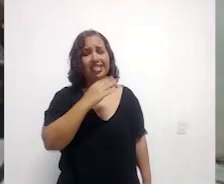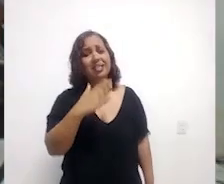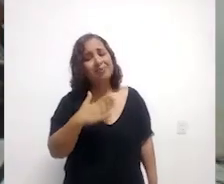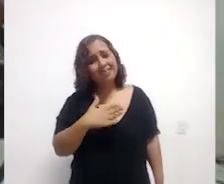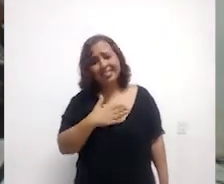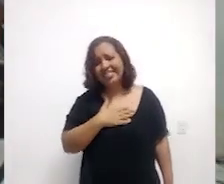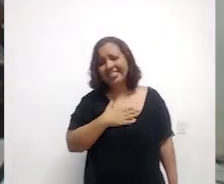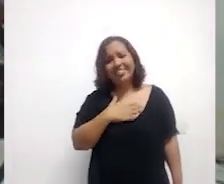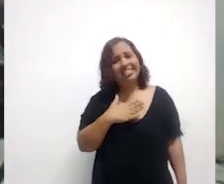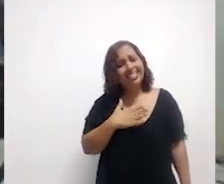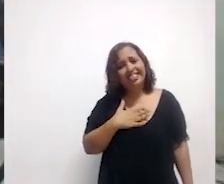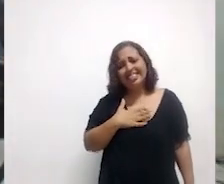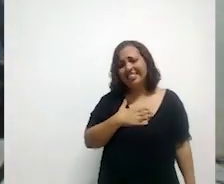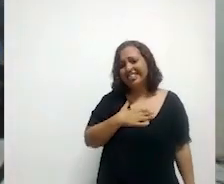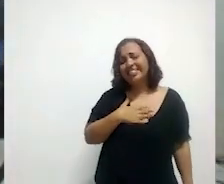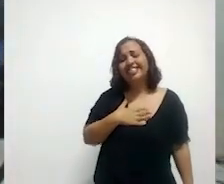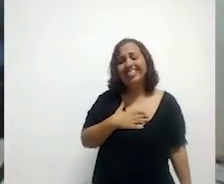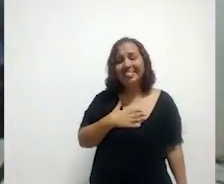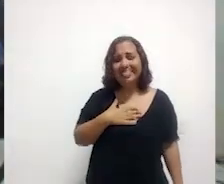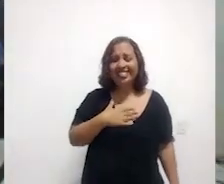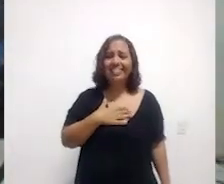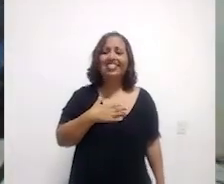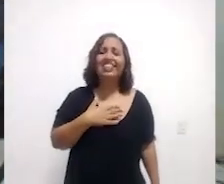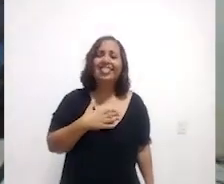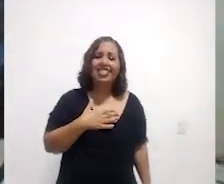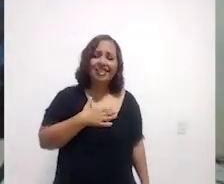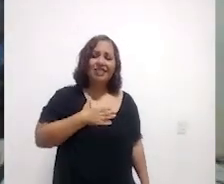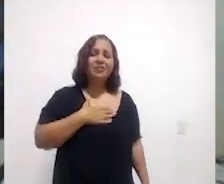em mim.